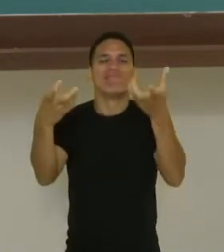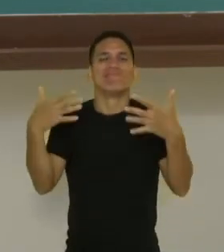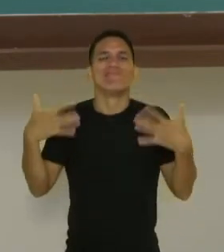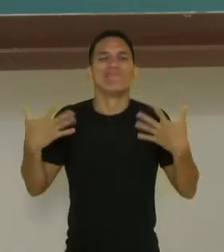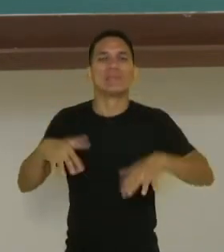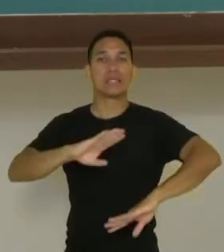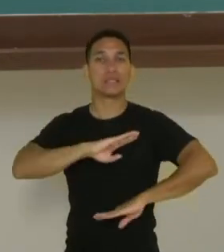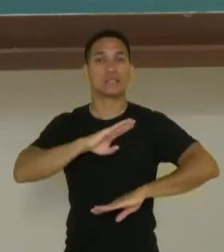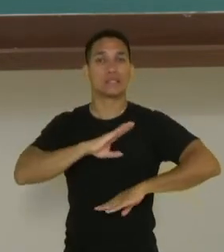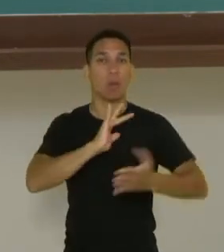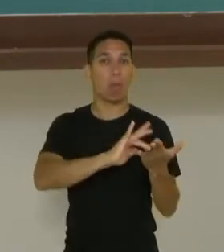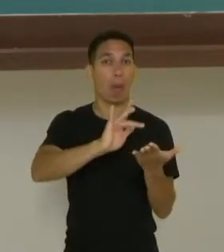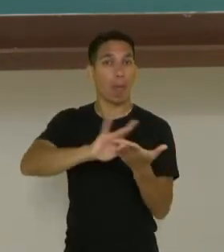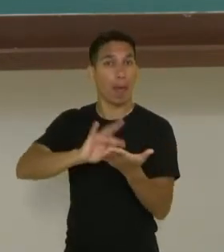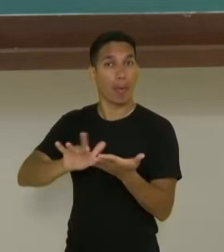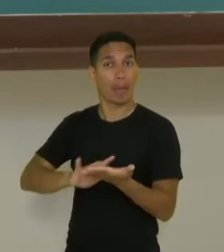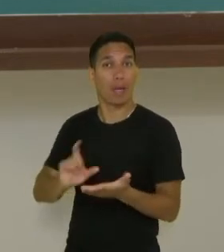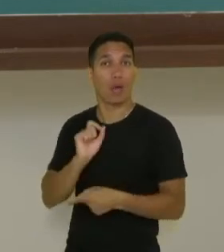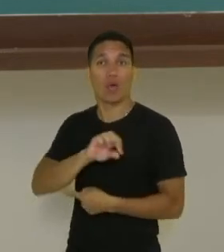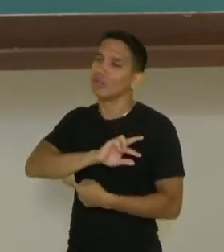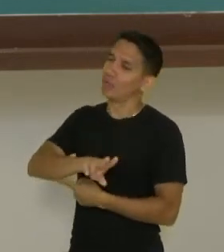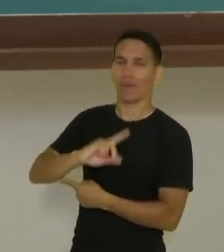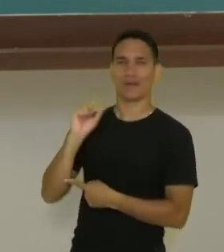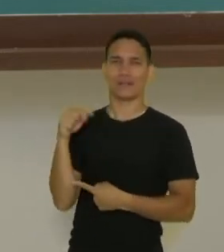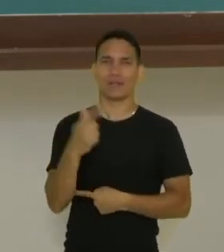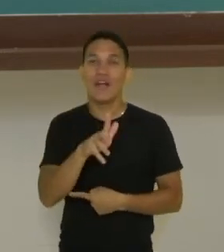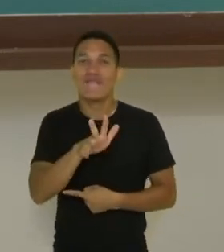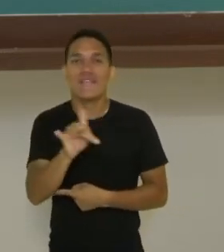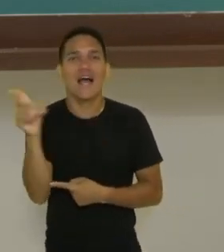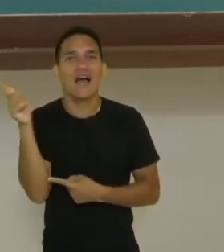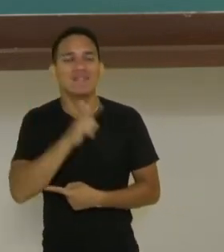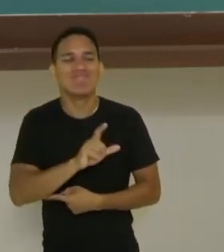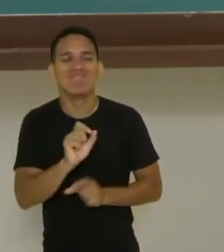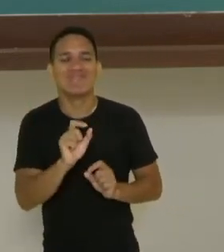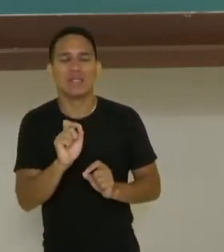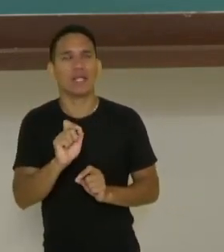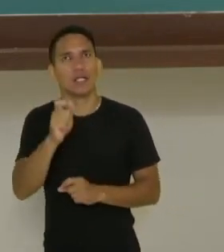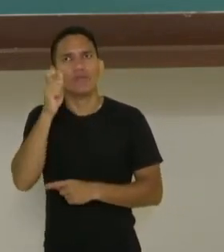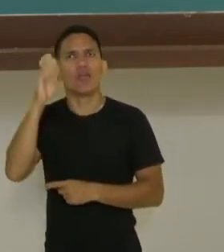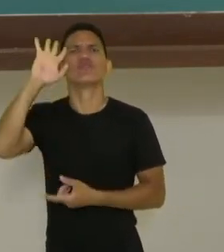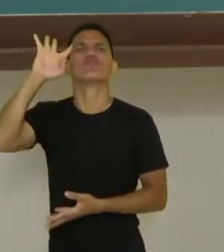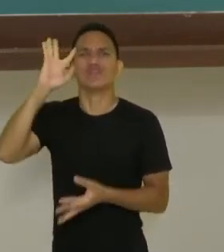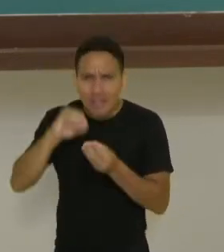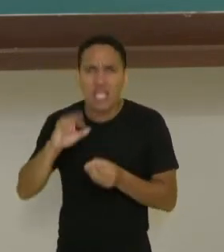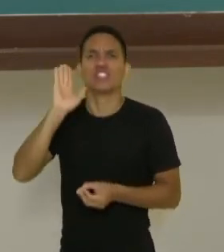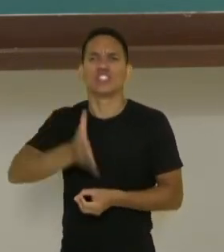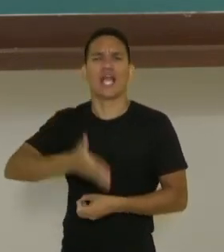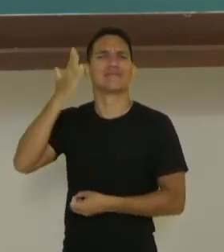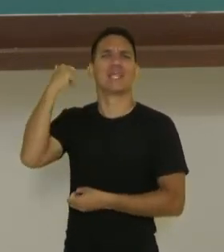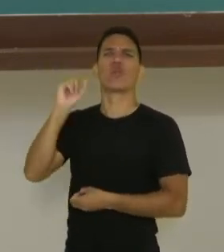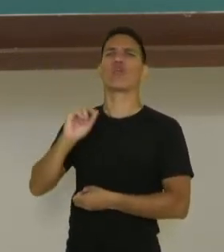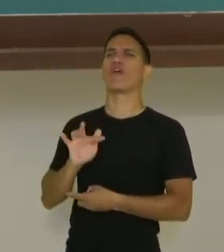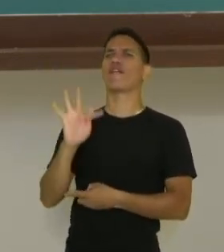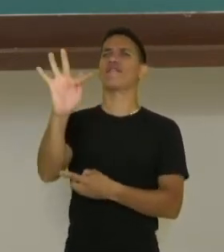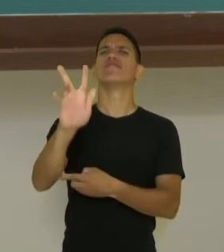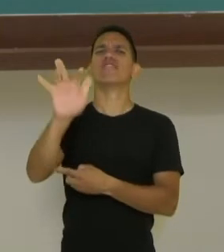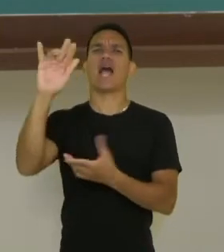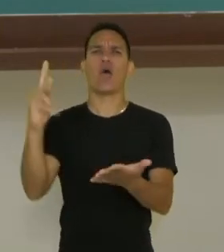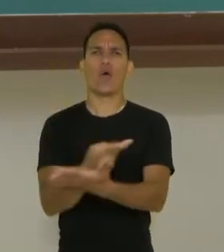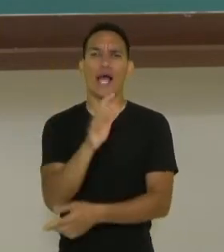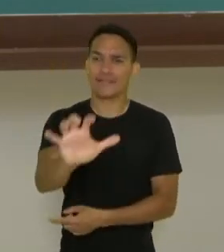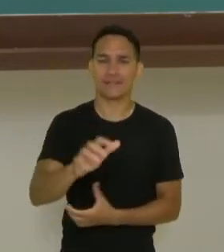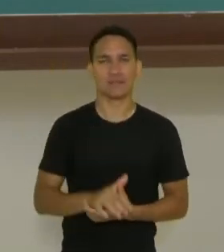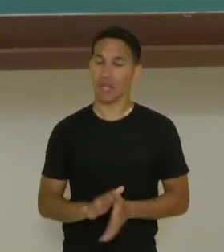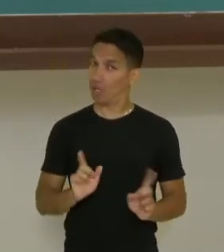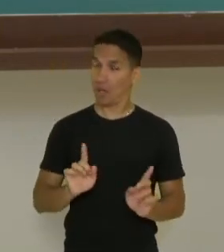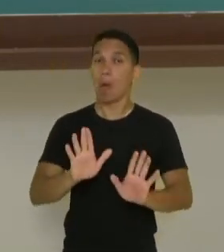exemplo, do consumismo, não é que a gente vai adivinhar o que vai acontecer no futuro, mas é que é fato de que